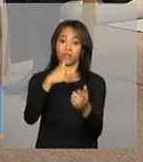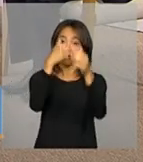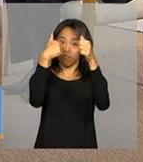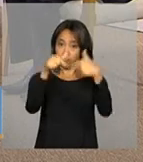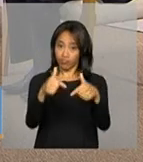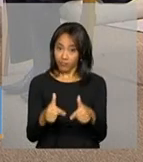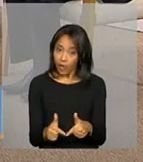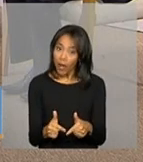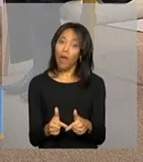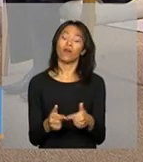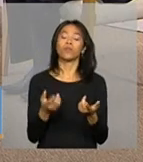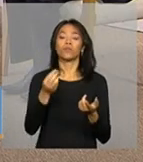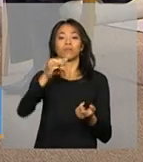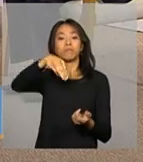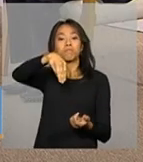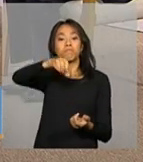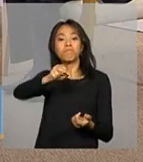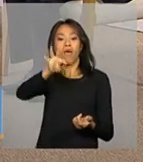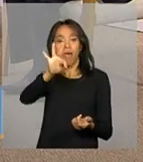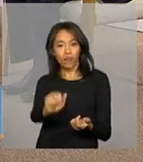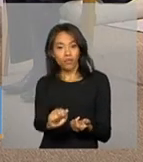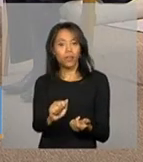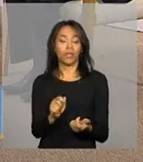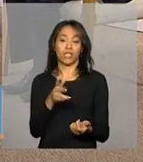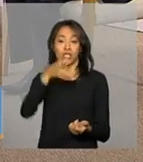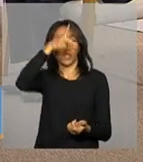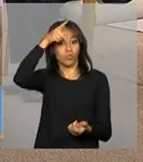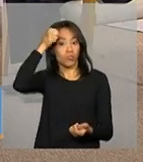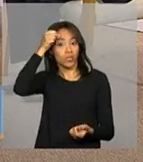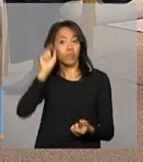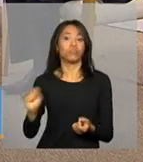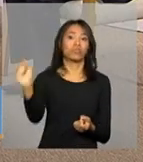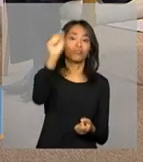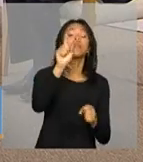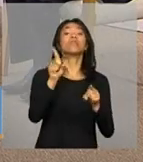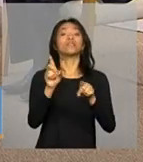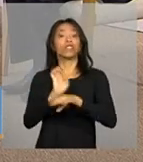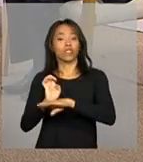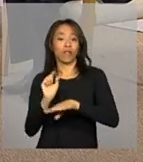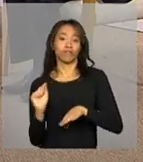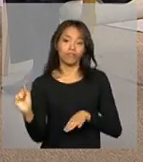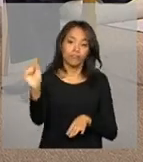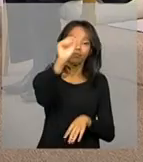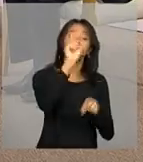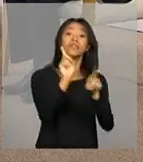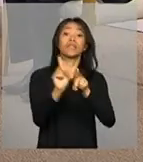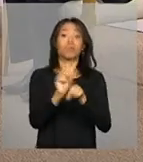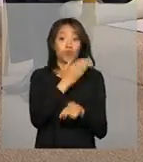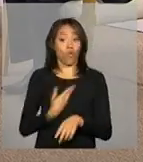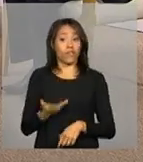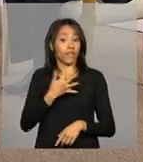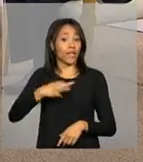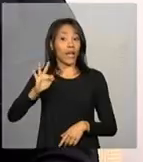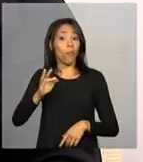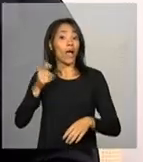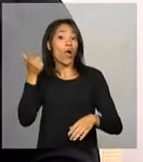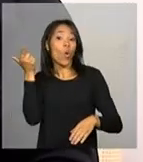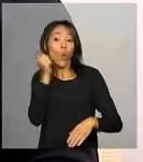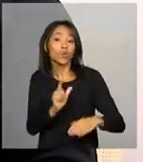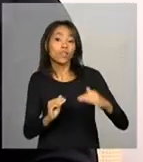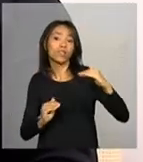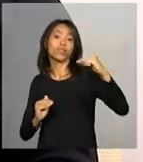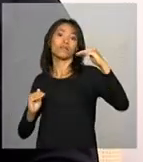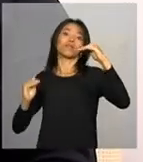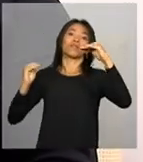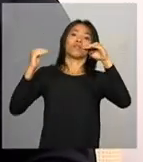que os dentes municípios estados e união vão fazer para atingir determinado PA de dentro do